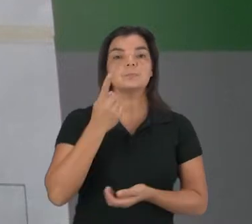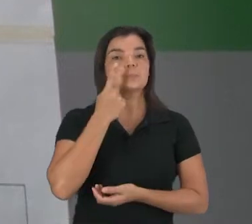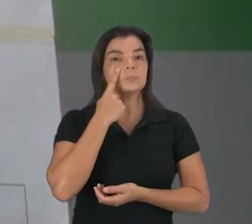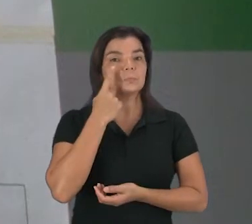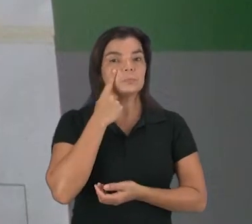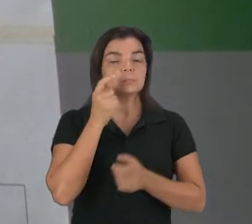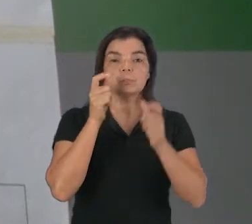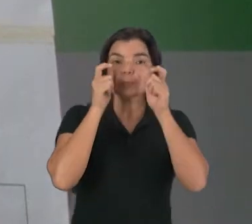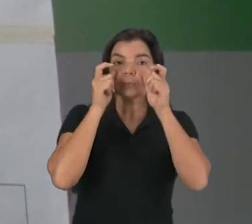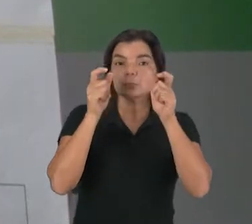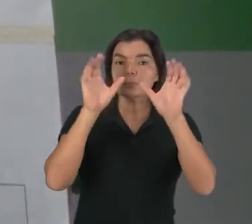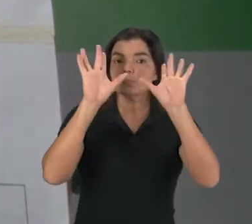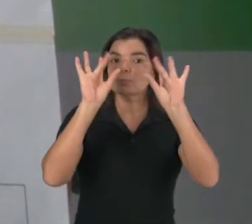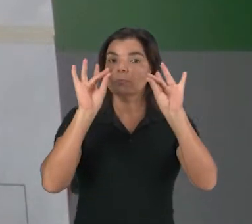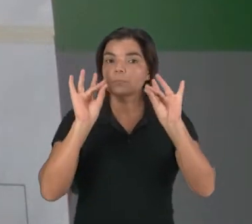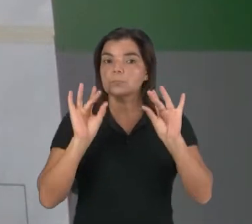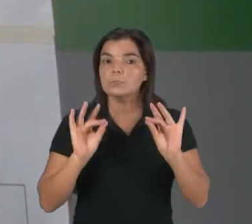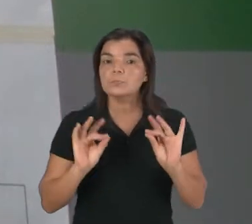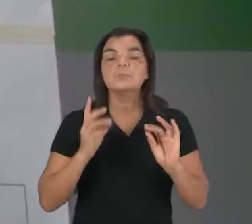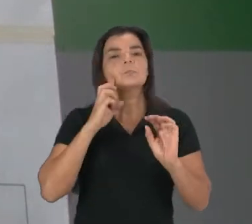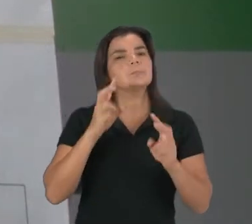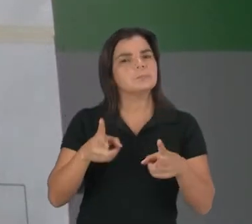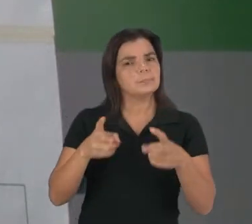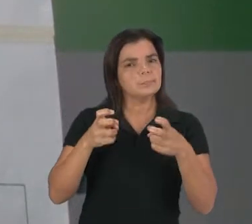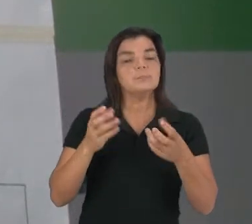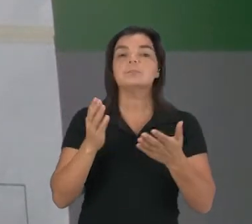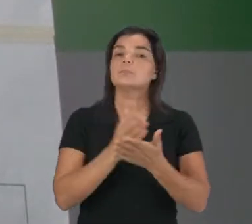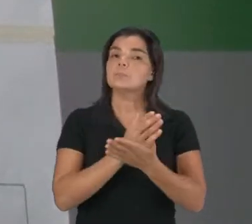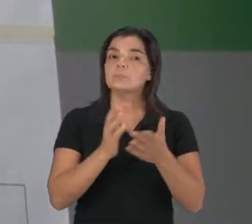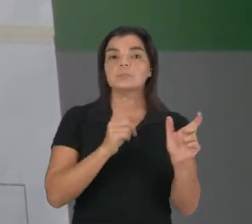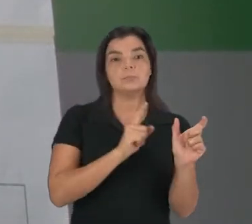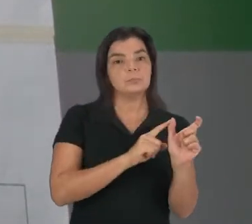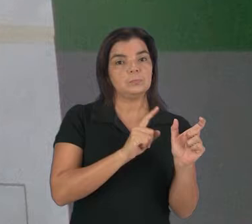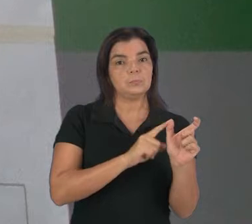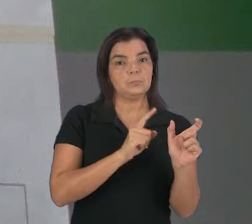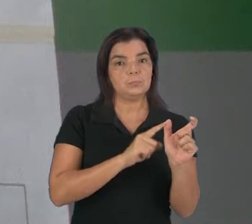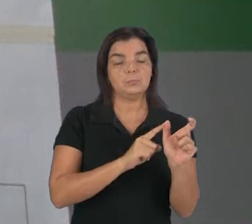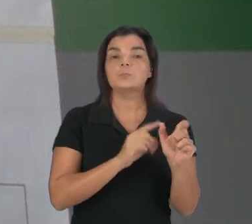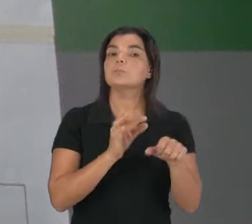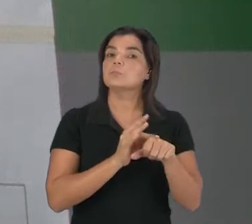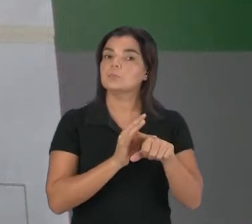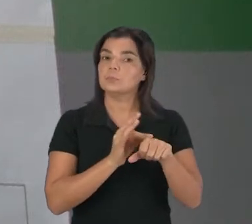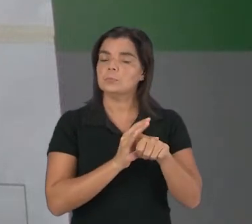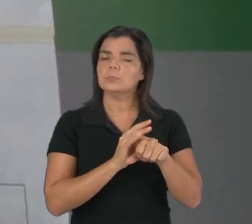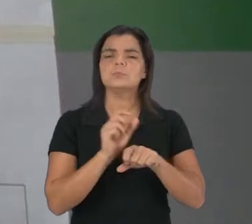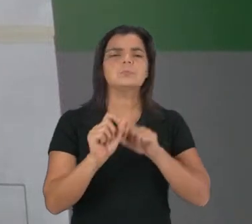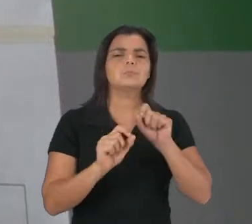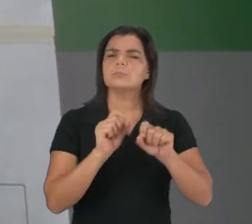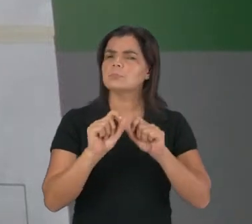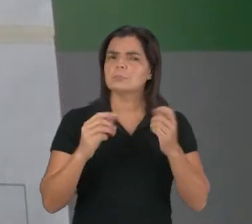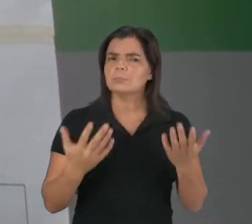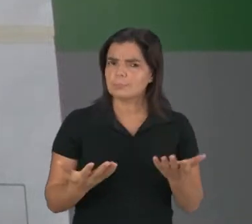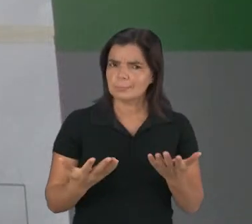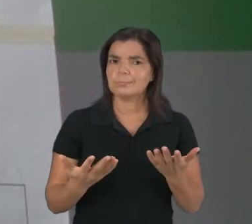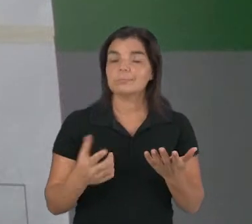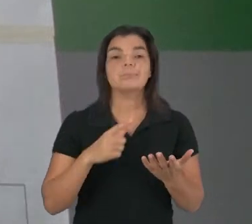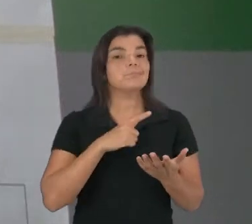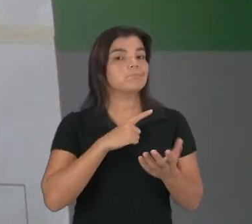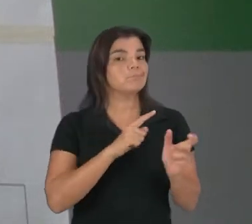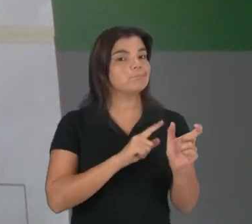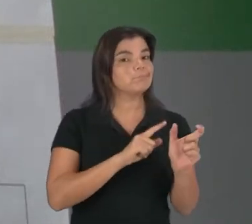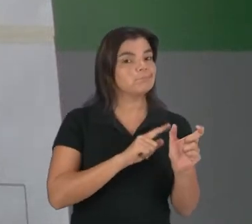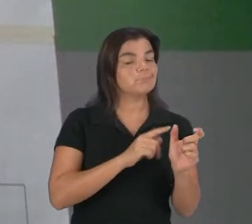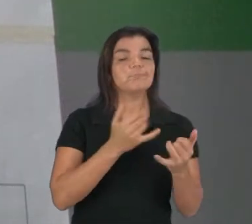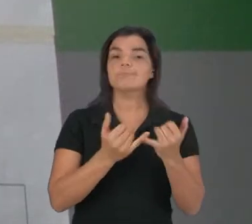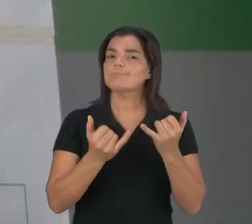Observem atentamente, percebam que existem algumas palavras que estão em destaques. O que será que essas palavras têm em comum?